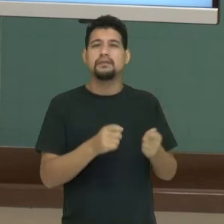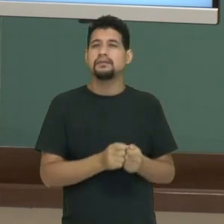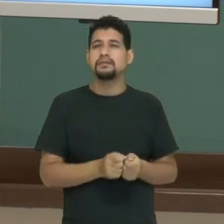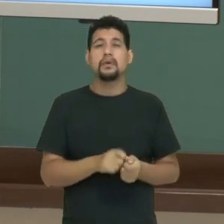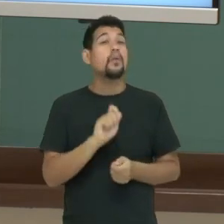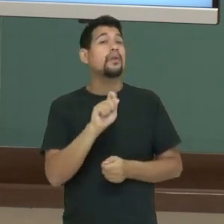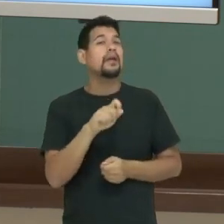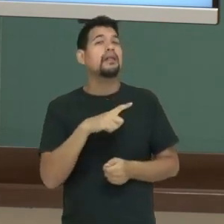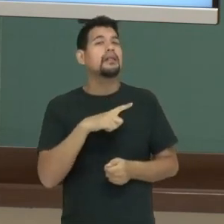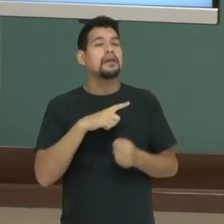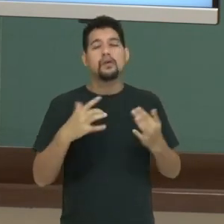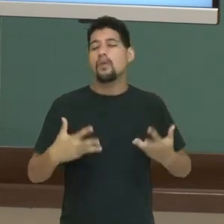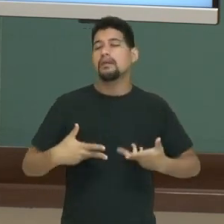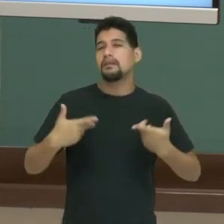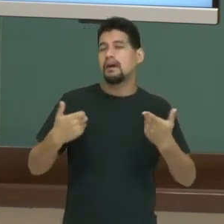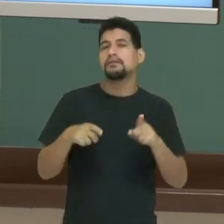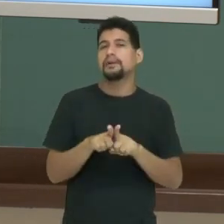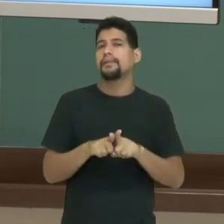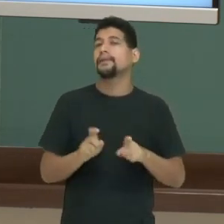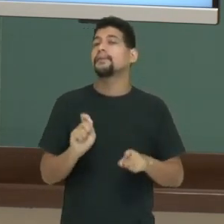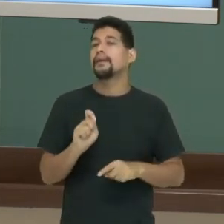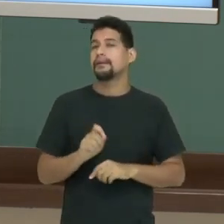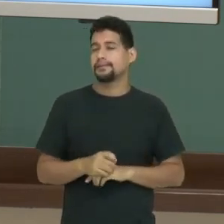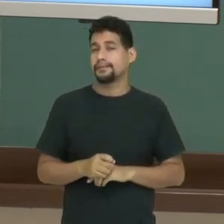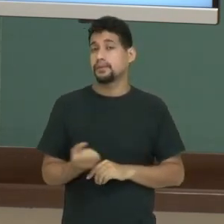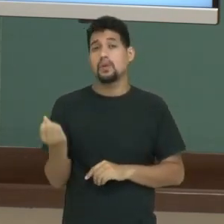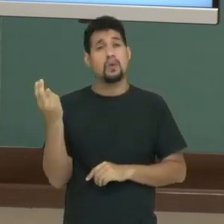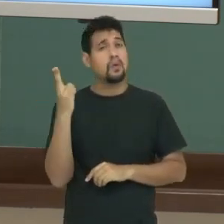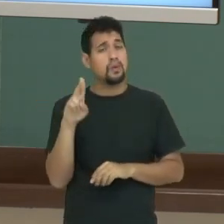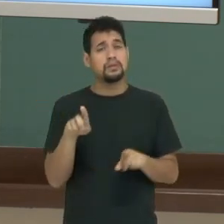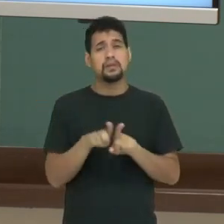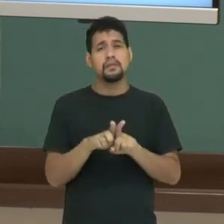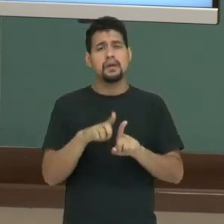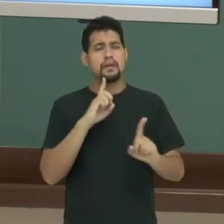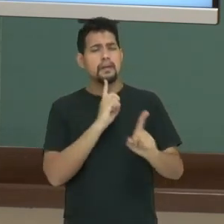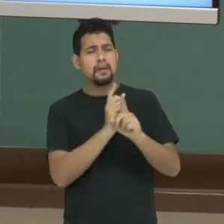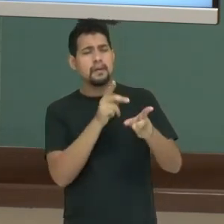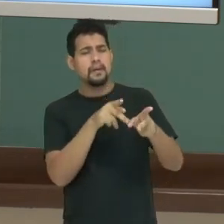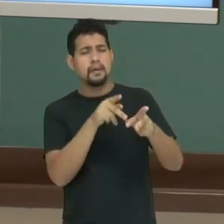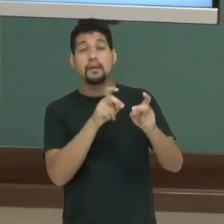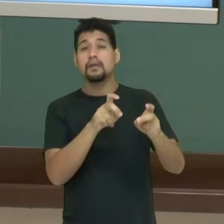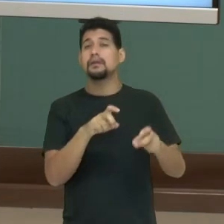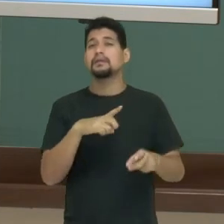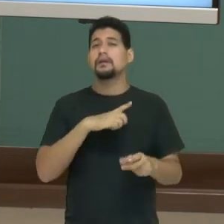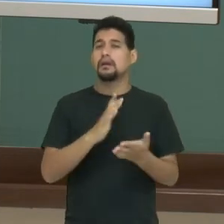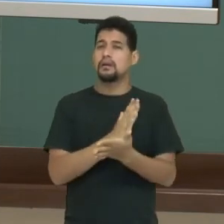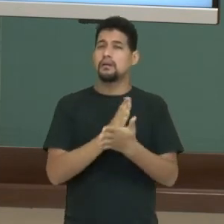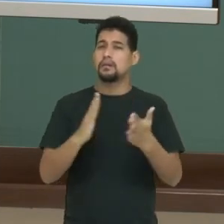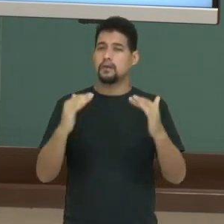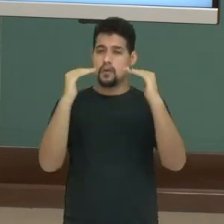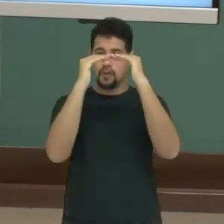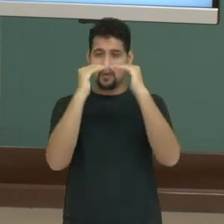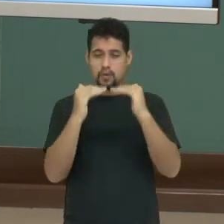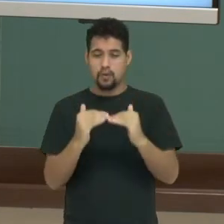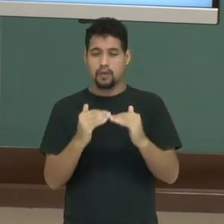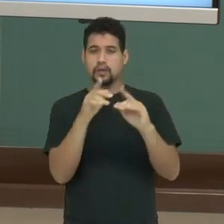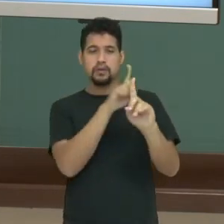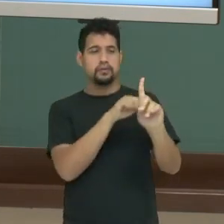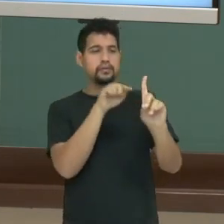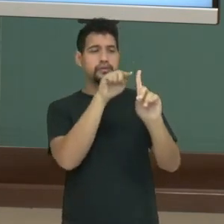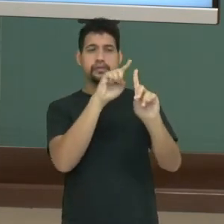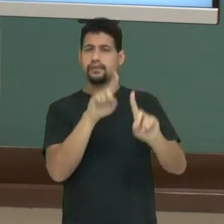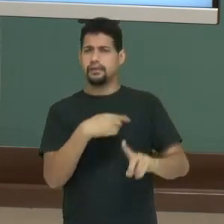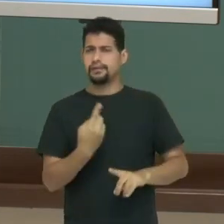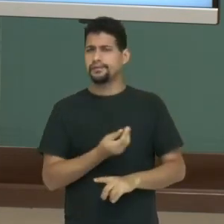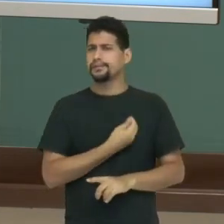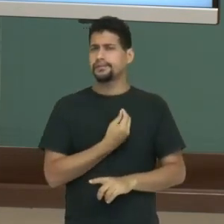tem de qualidade, né? Ou também encontrar empregos que combinem com seus objetivos. Nós